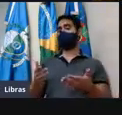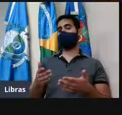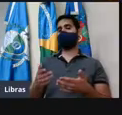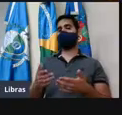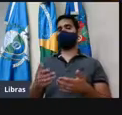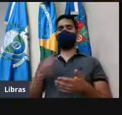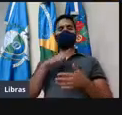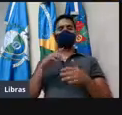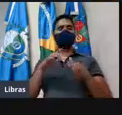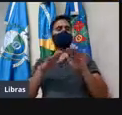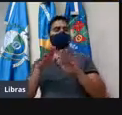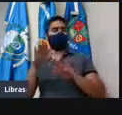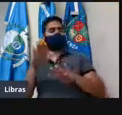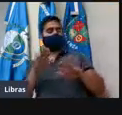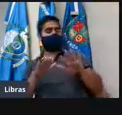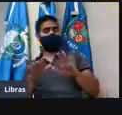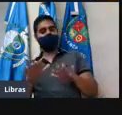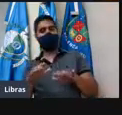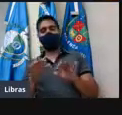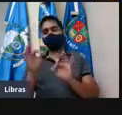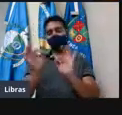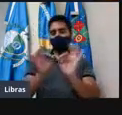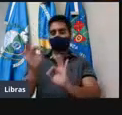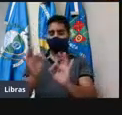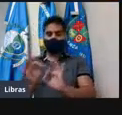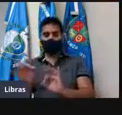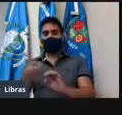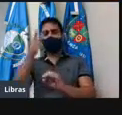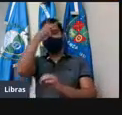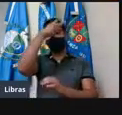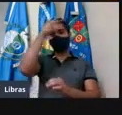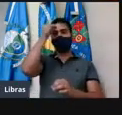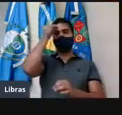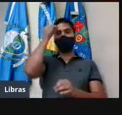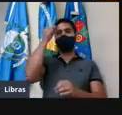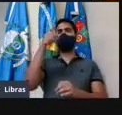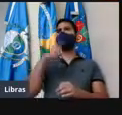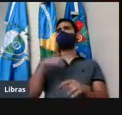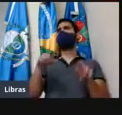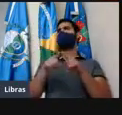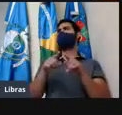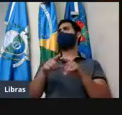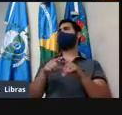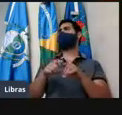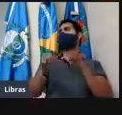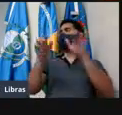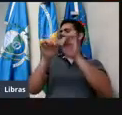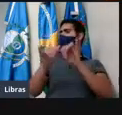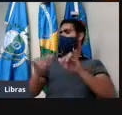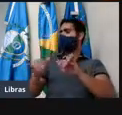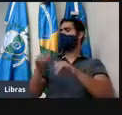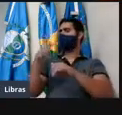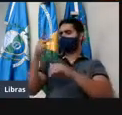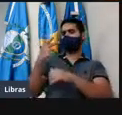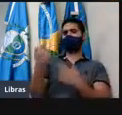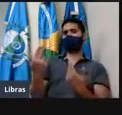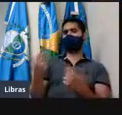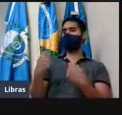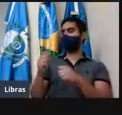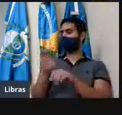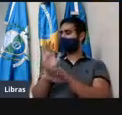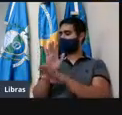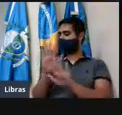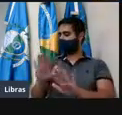muito cauteloso, pé no chão, organizou a casa, Saulo, como até uma orientação do seu irmão, que precisava dar uma